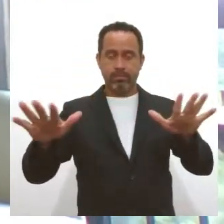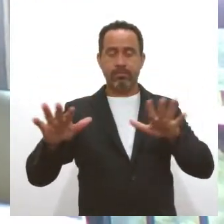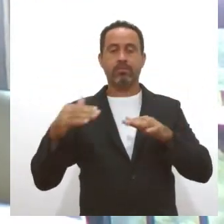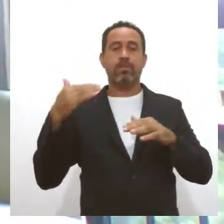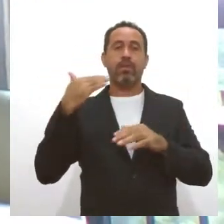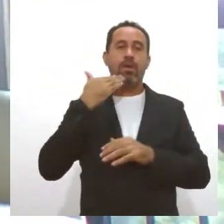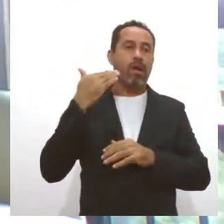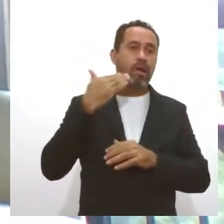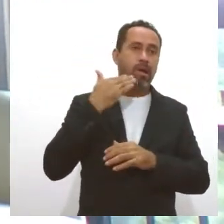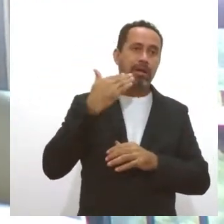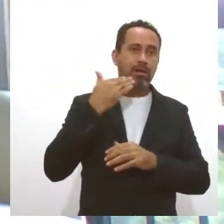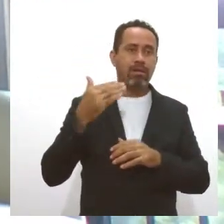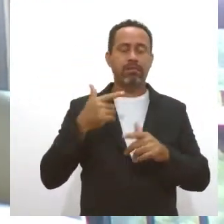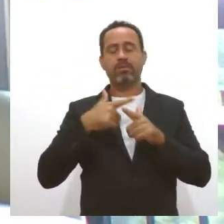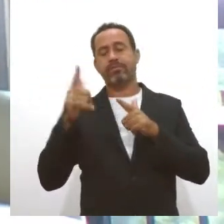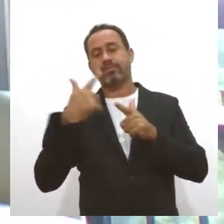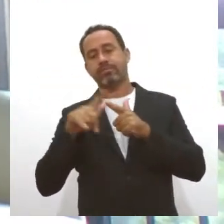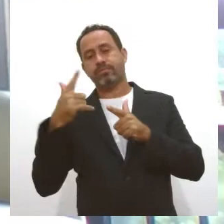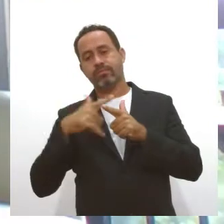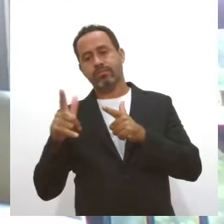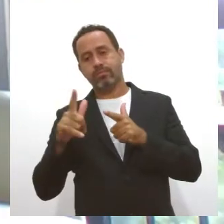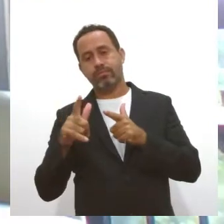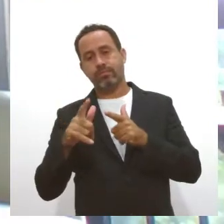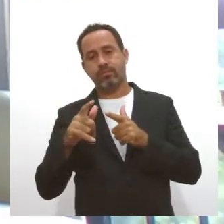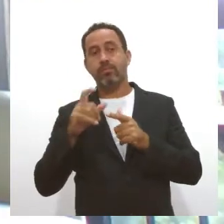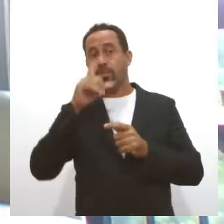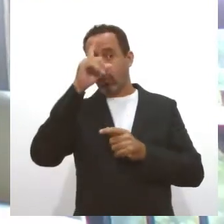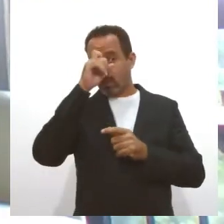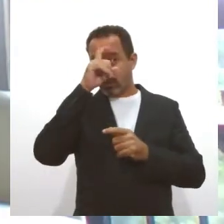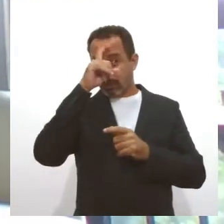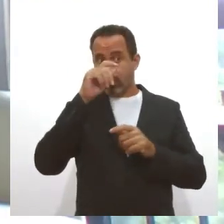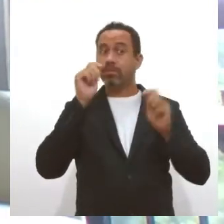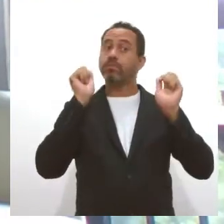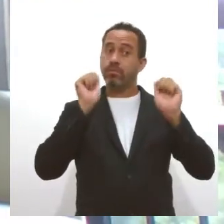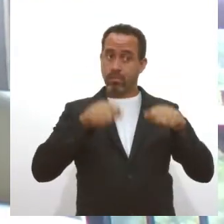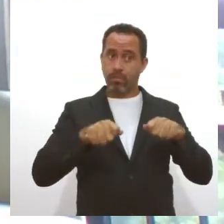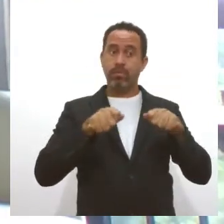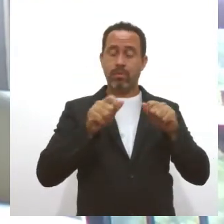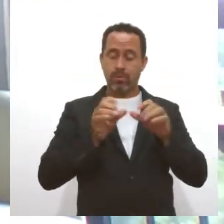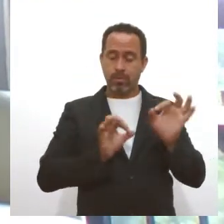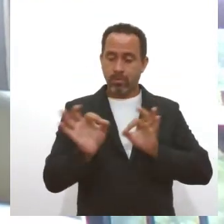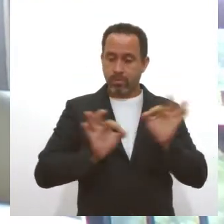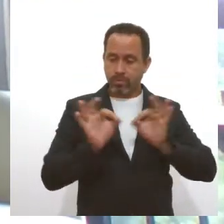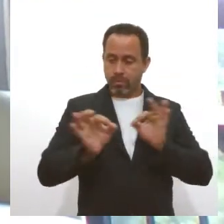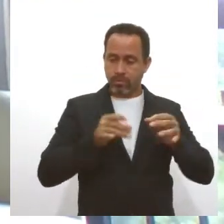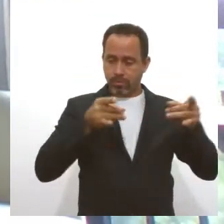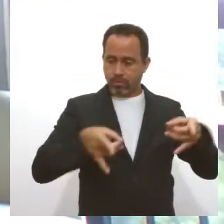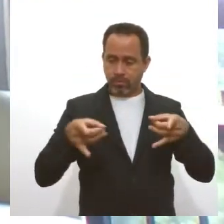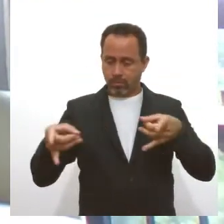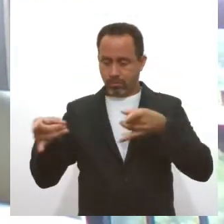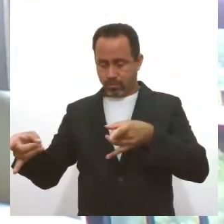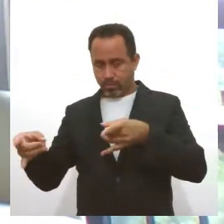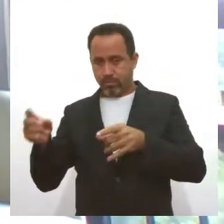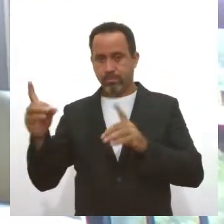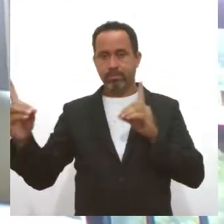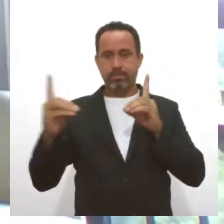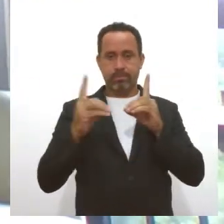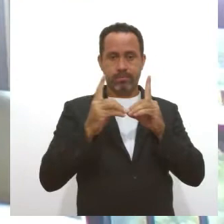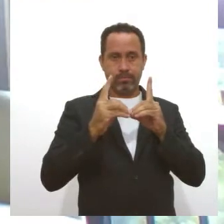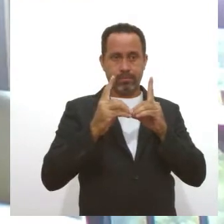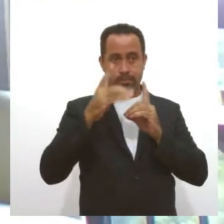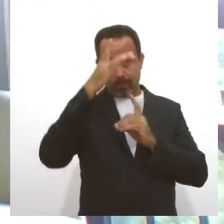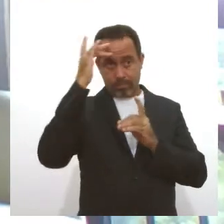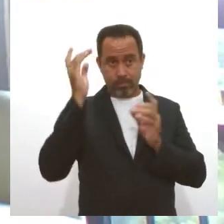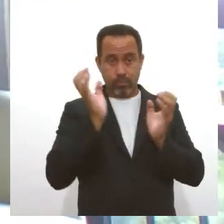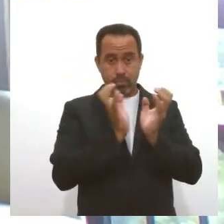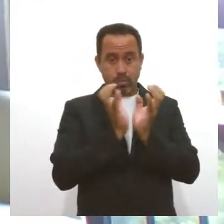alguns leitos, porque, volto a dizer, os hospitais, eles têm uma capacidade instalada já posta, né, para fazer esse atendimento. As